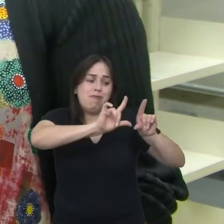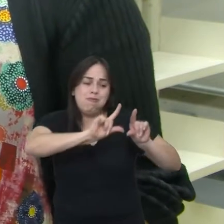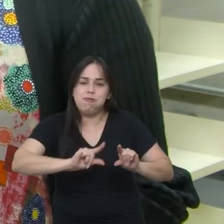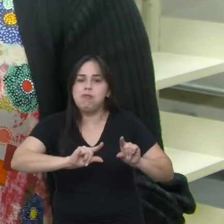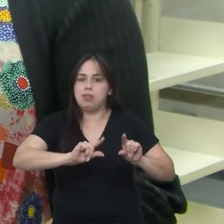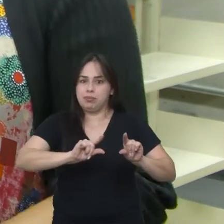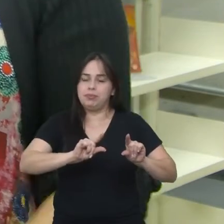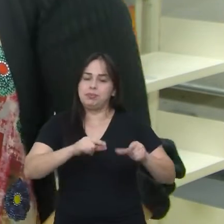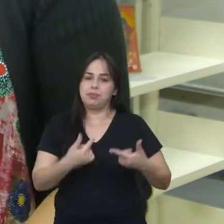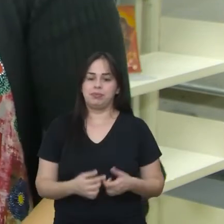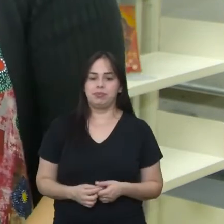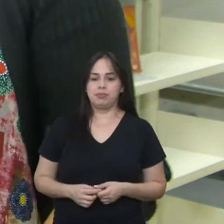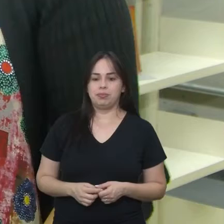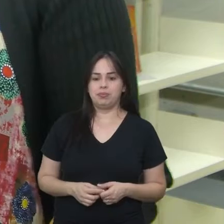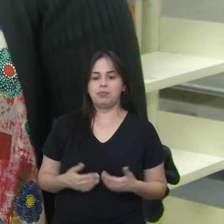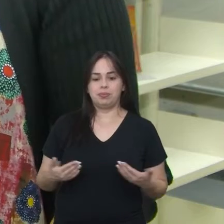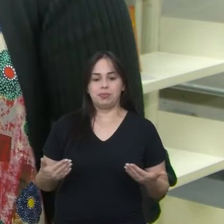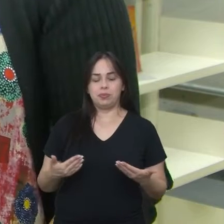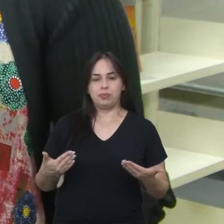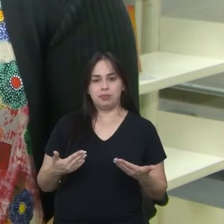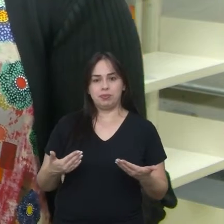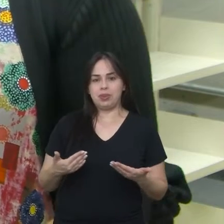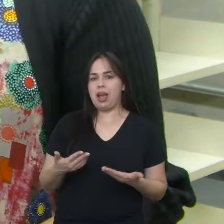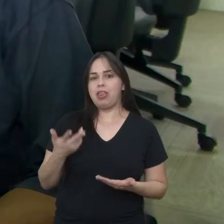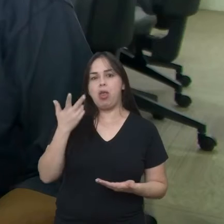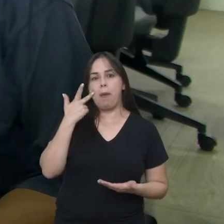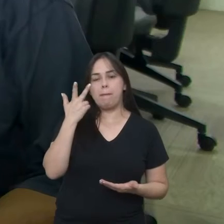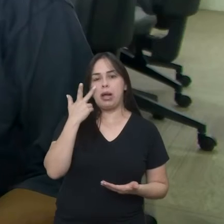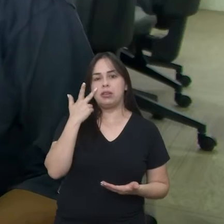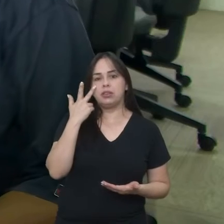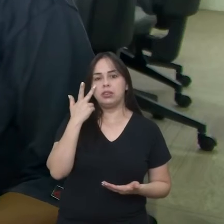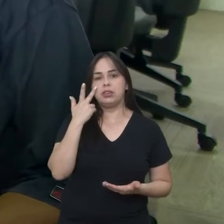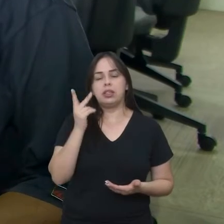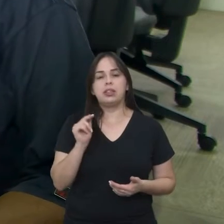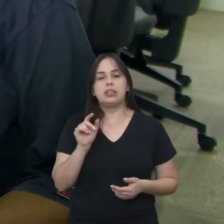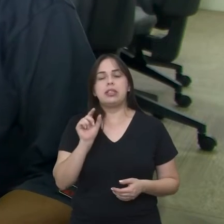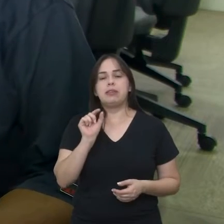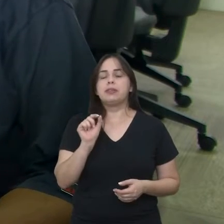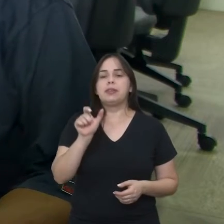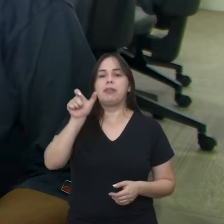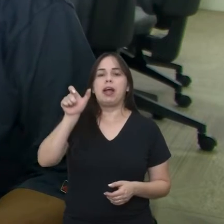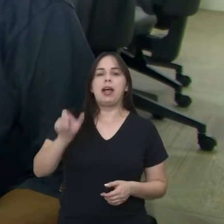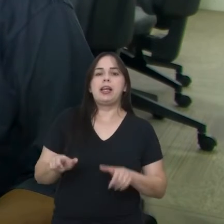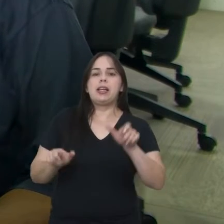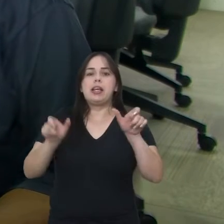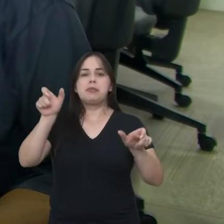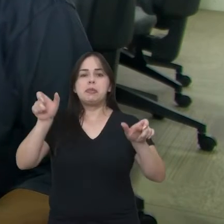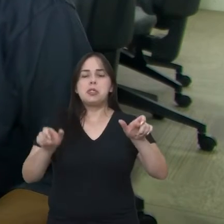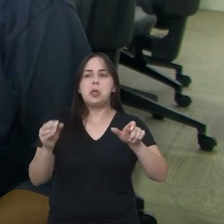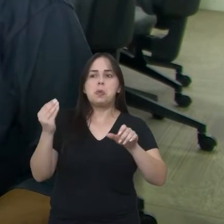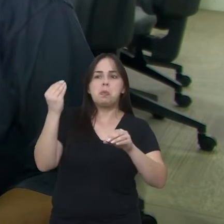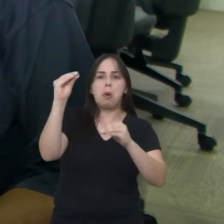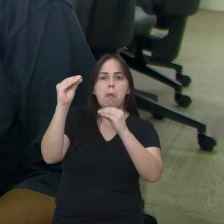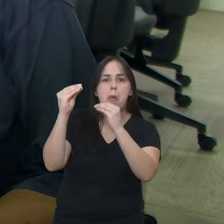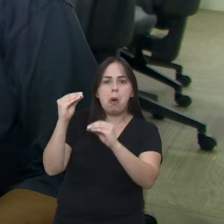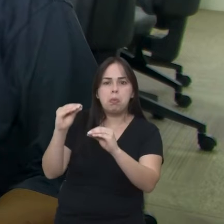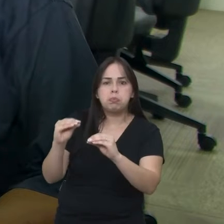que essa questão seja solucionada, na verdade, né? Hoje é normal você ver pessoas nas redes